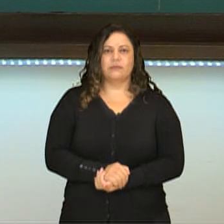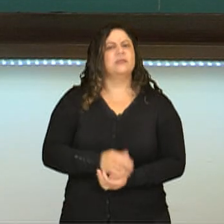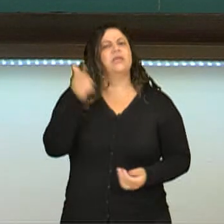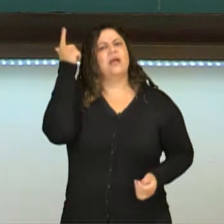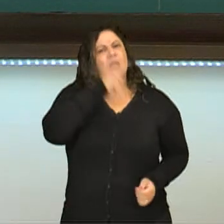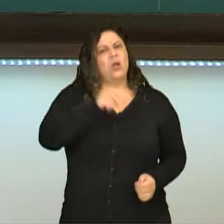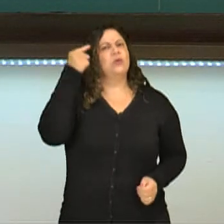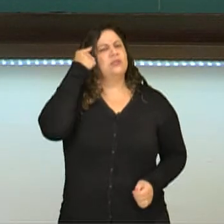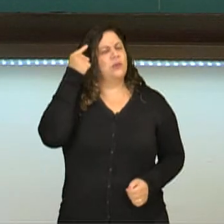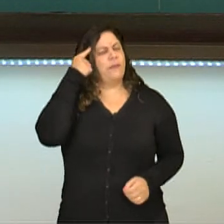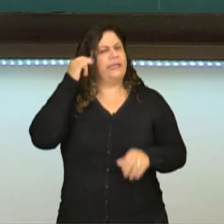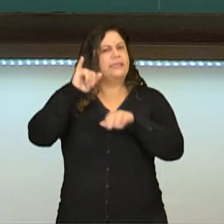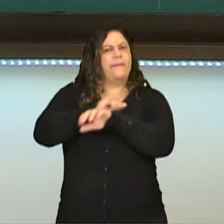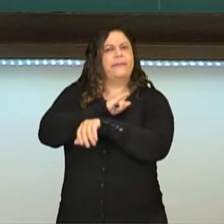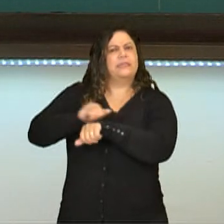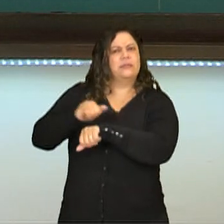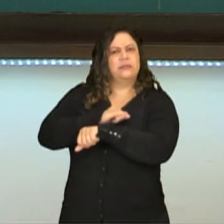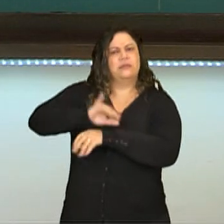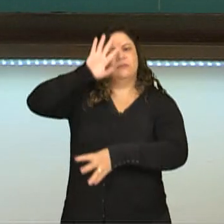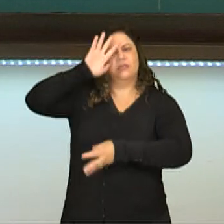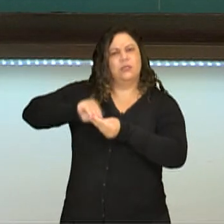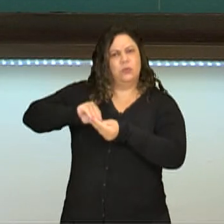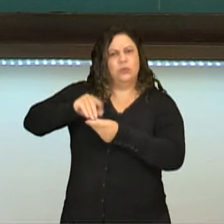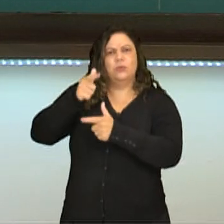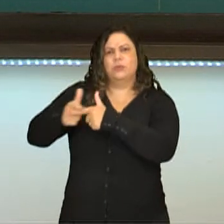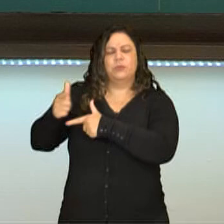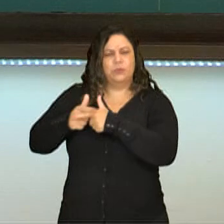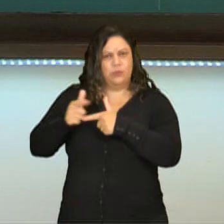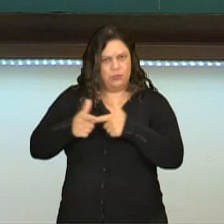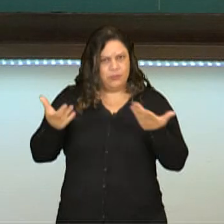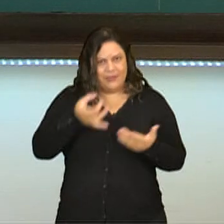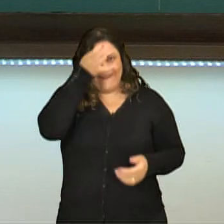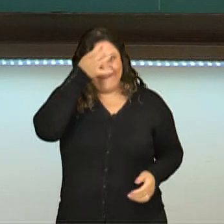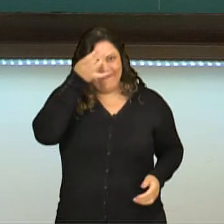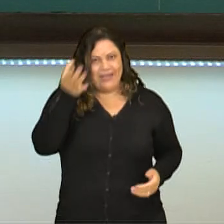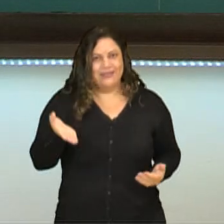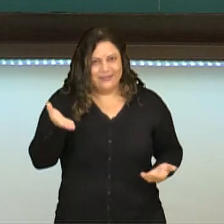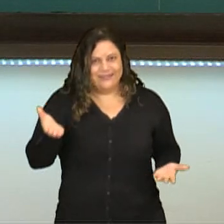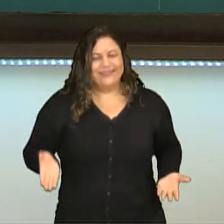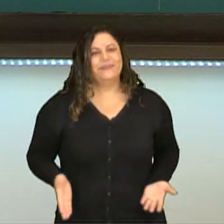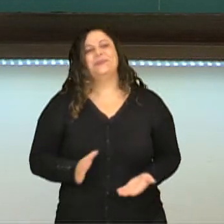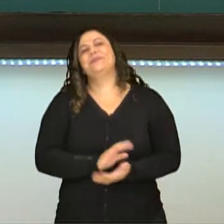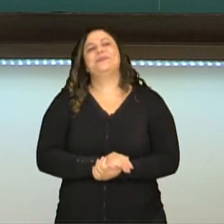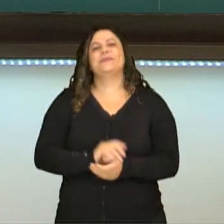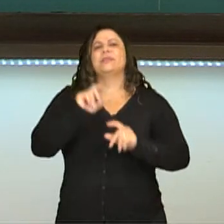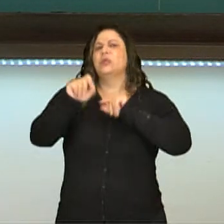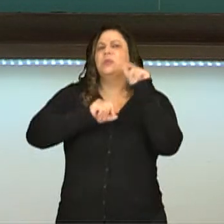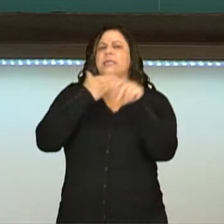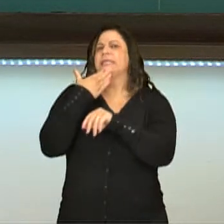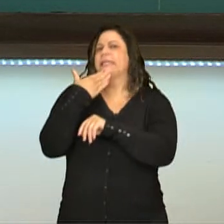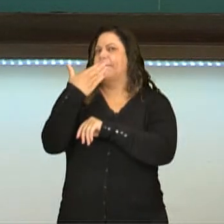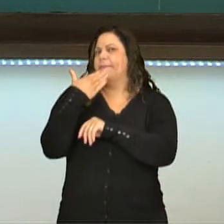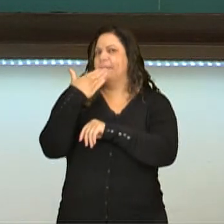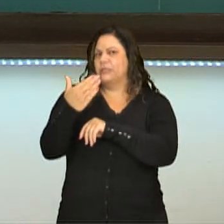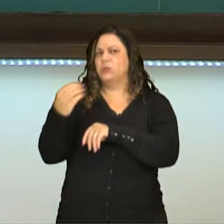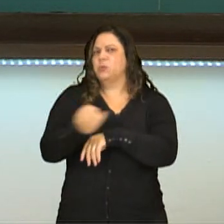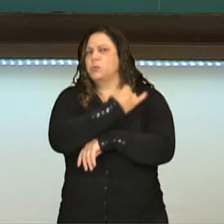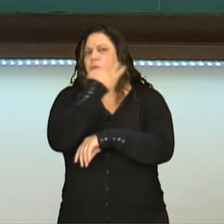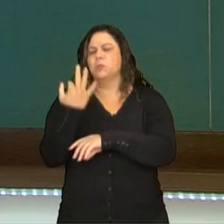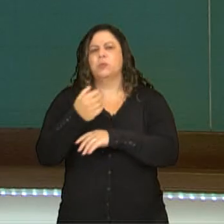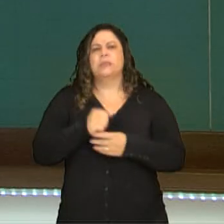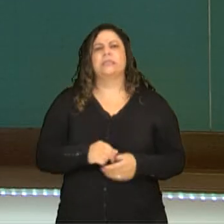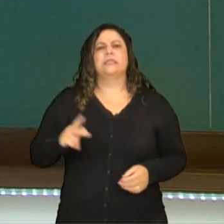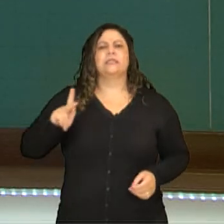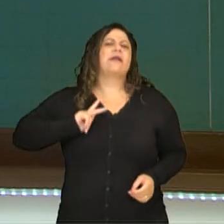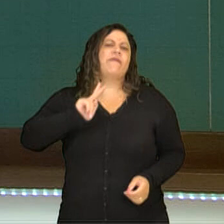Conseguiu pensar numa estratégia para resolver este problema? Ficou fácil, né, gente? Então, o que ele está pedindo? Quantidade de vitaminas e